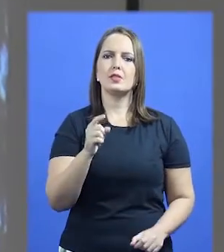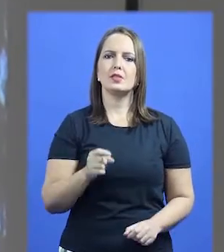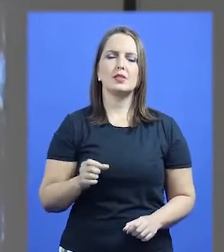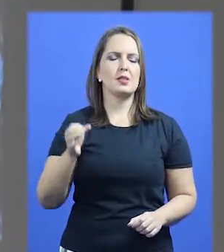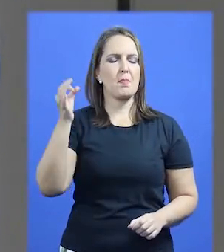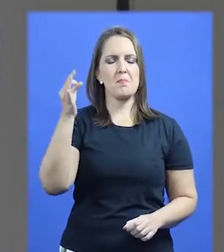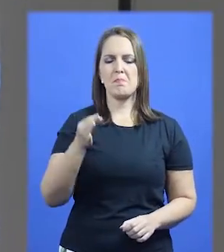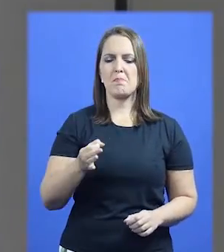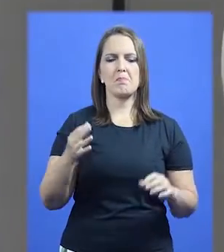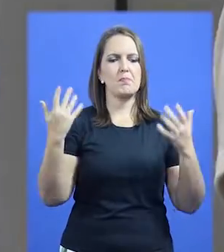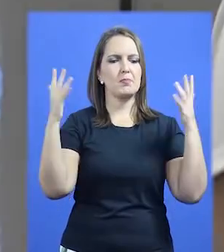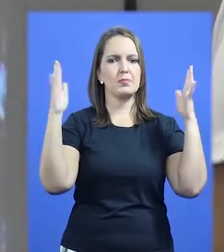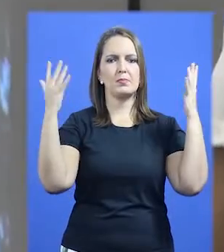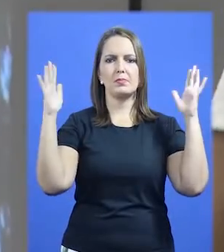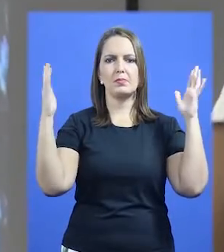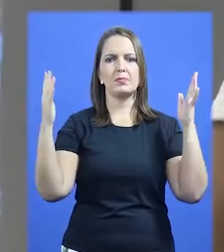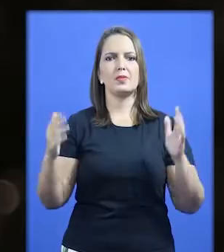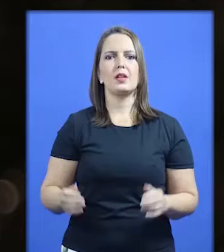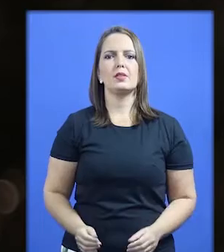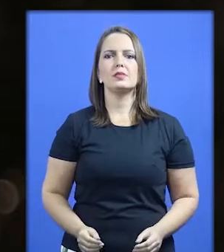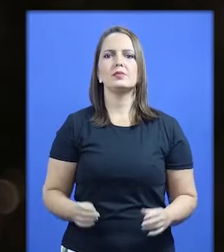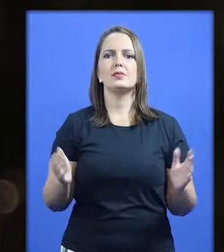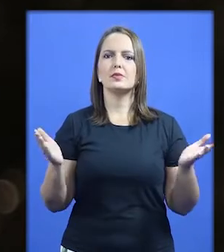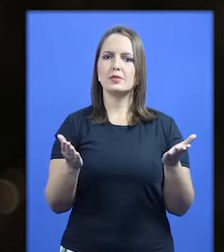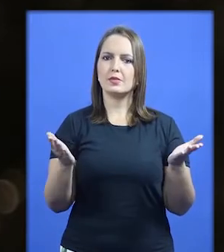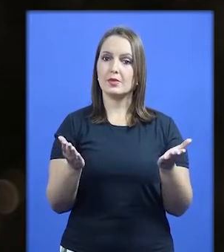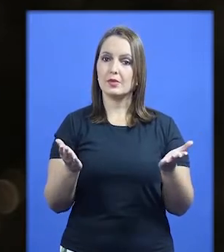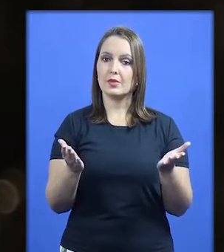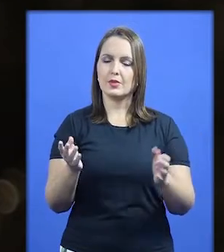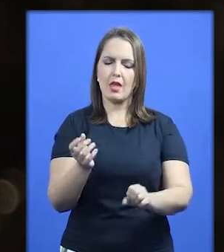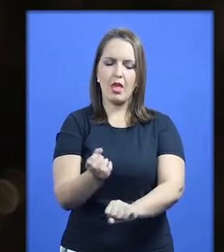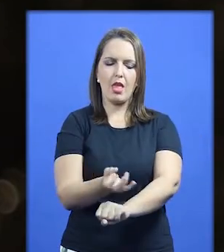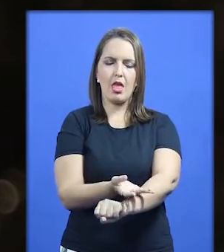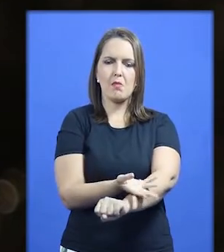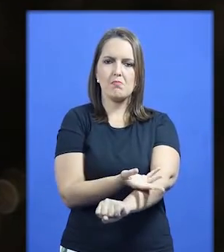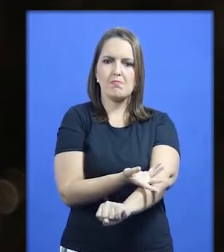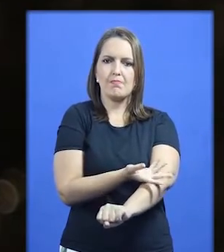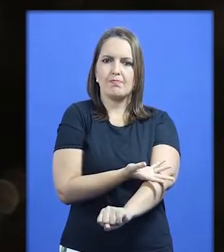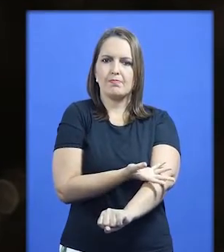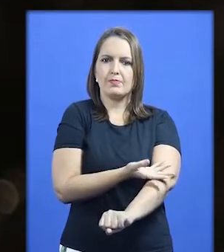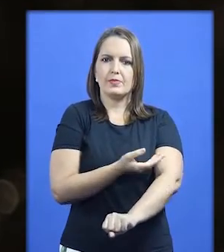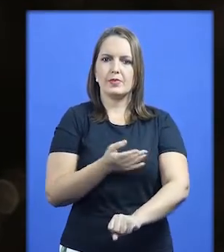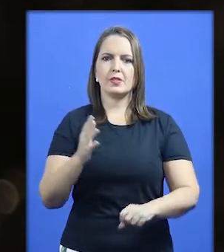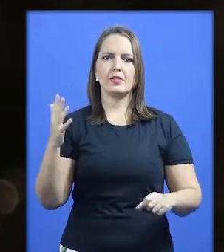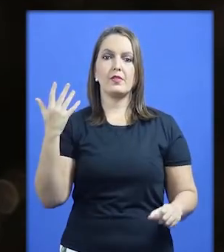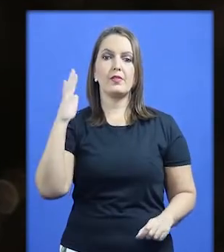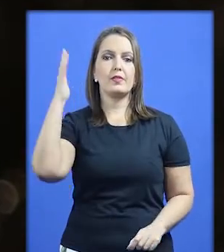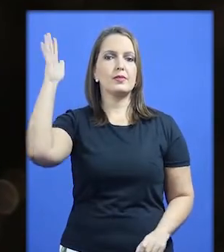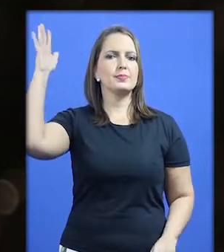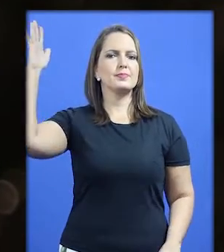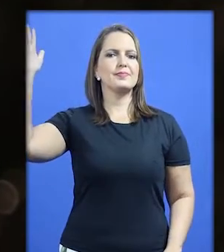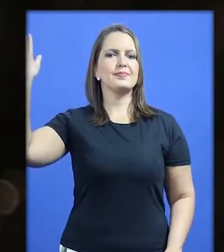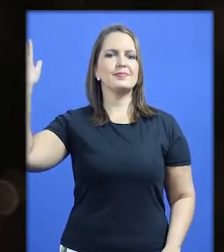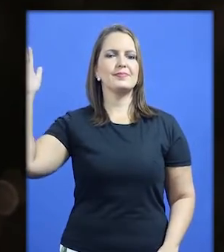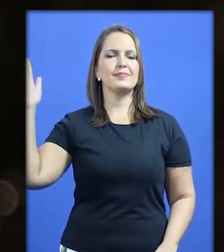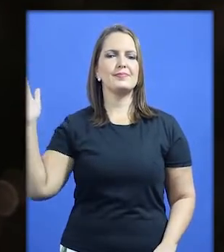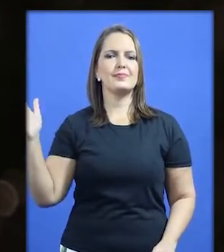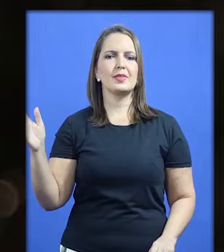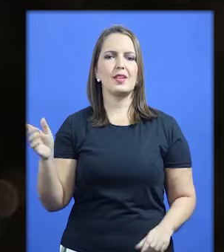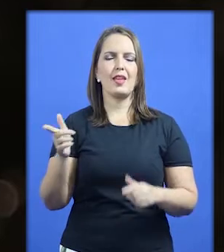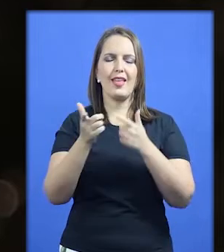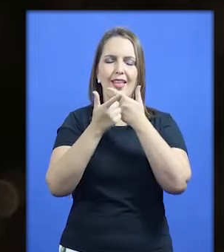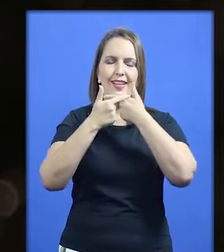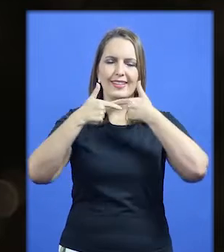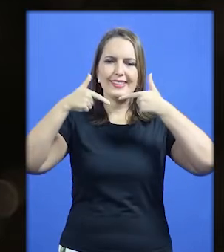demais. Parabéns. O evento de hoje, ele foi emocionante, ele foi vibrante. Ele me